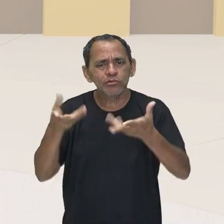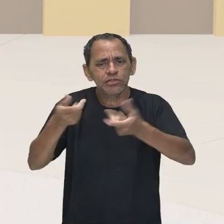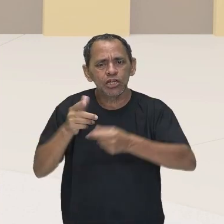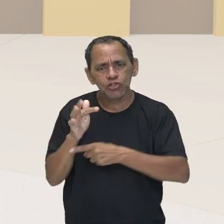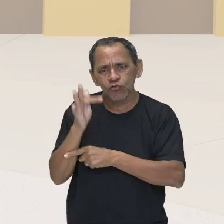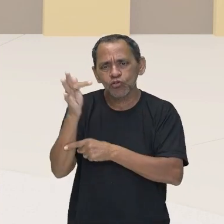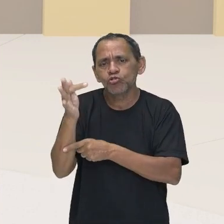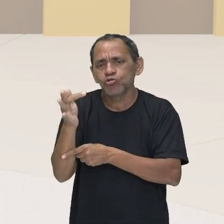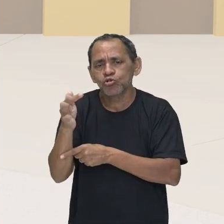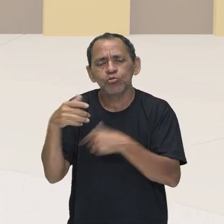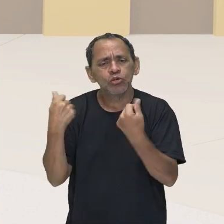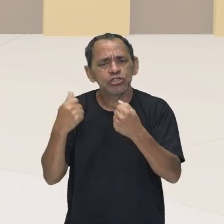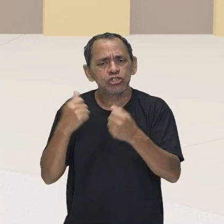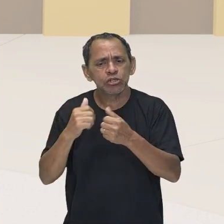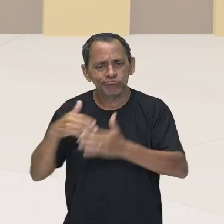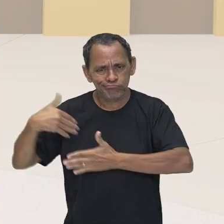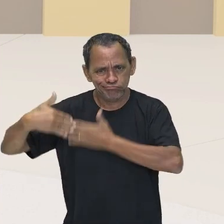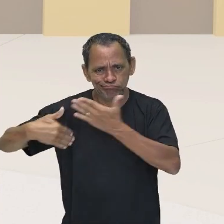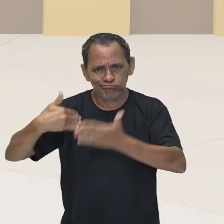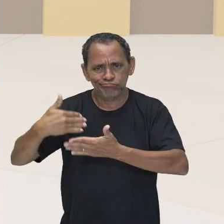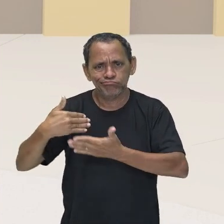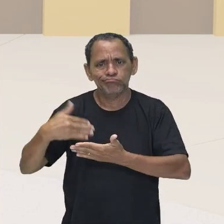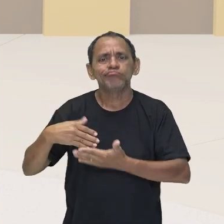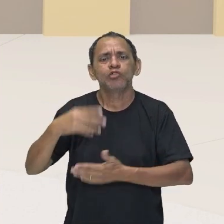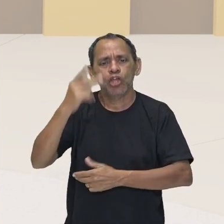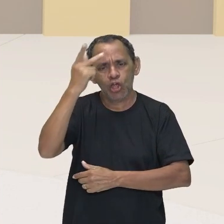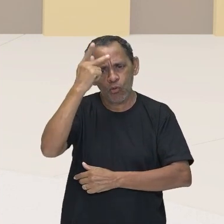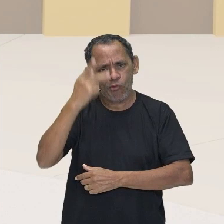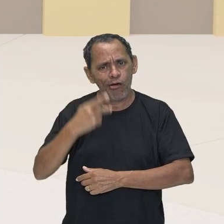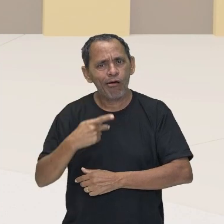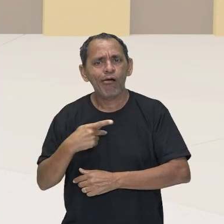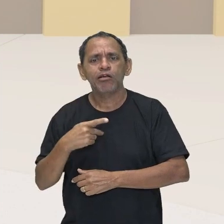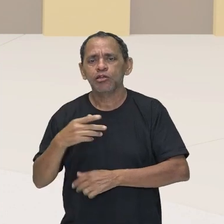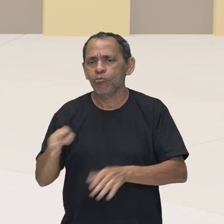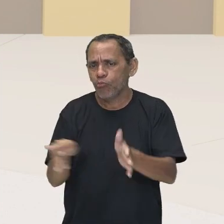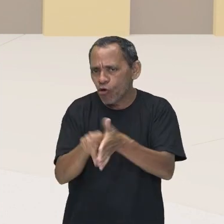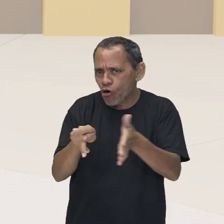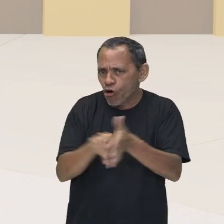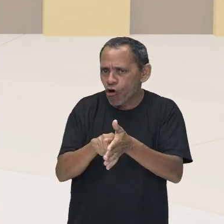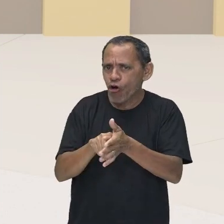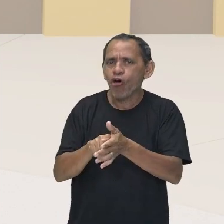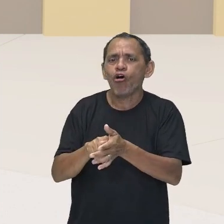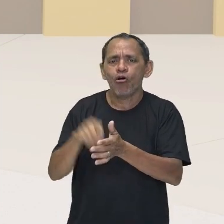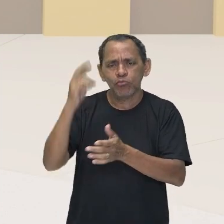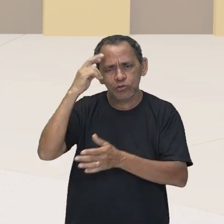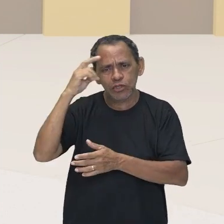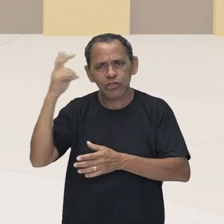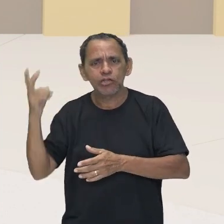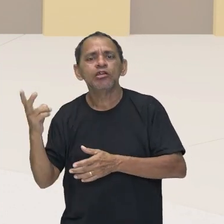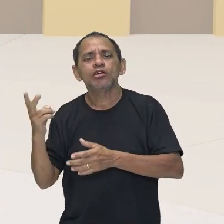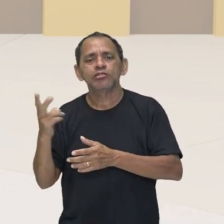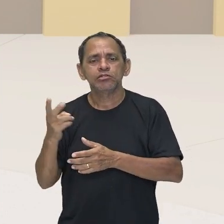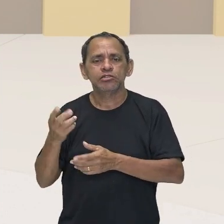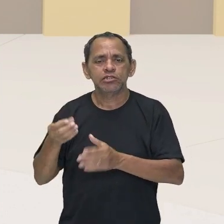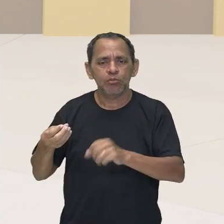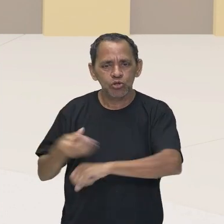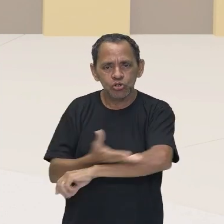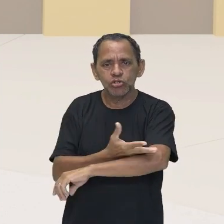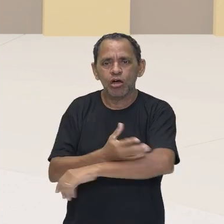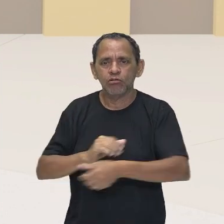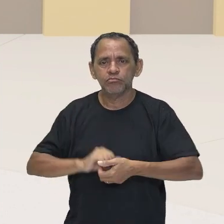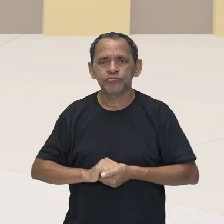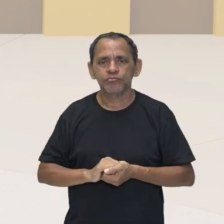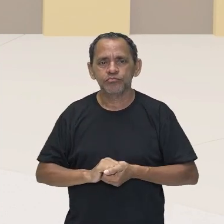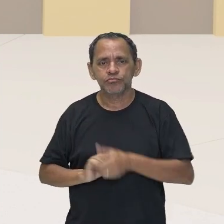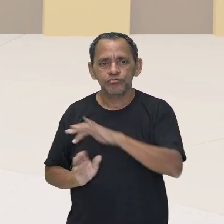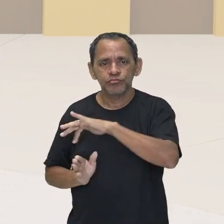a nossa inteligência emocional. Na nossa sexta habilidade, nós temos a coordenação com os outros. Essa coordenação